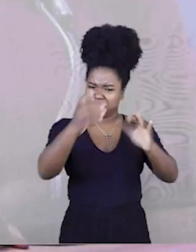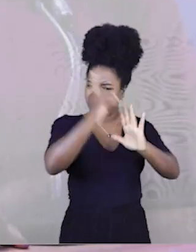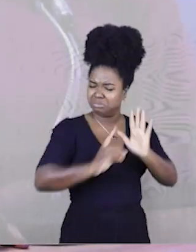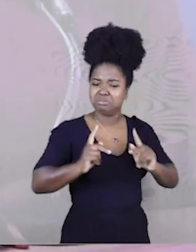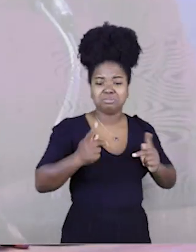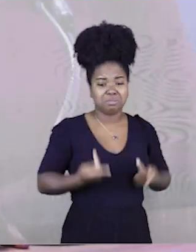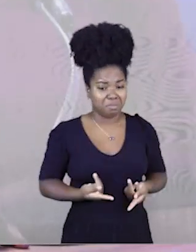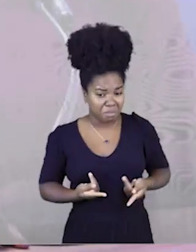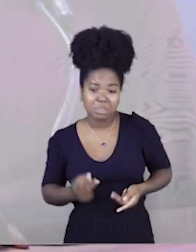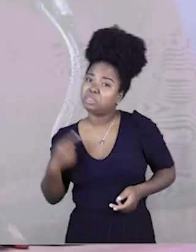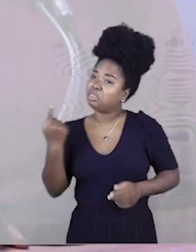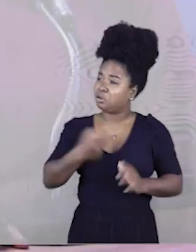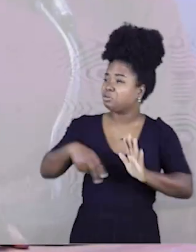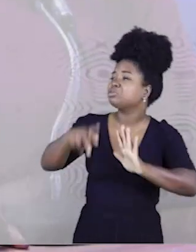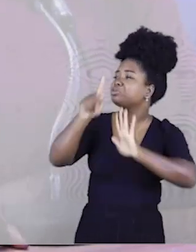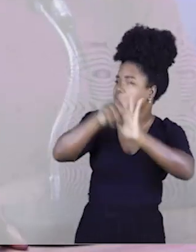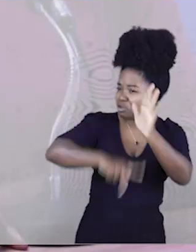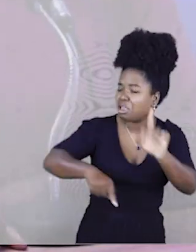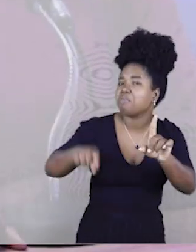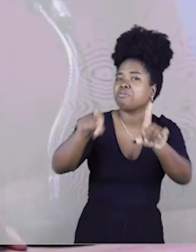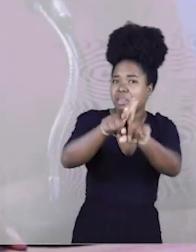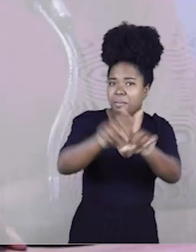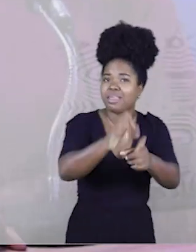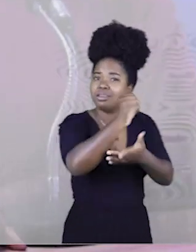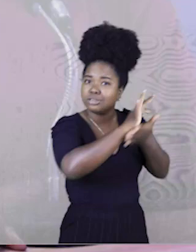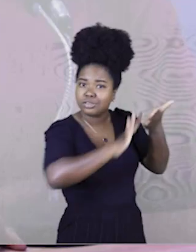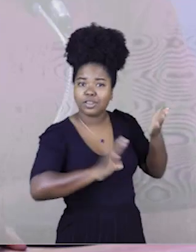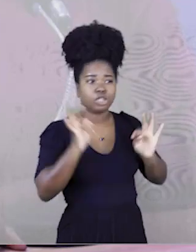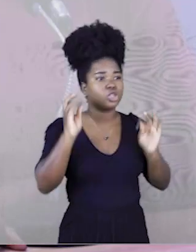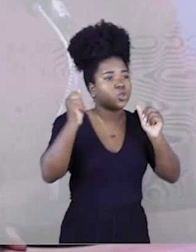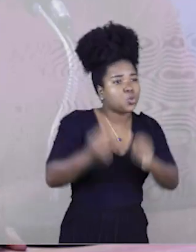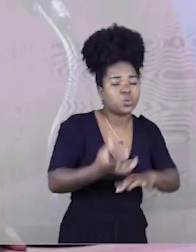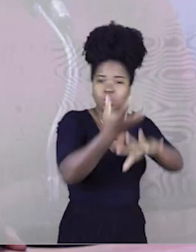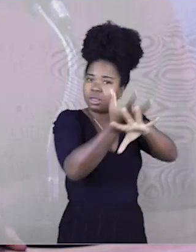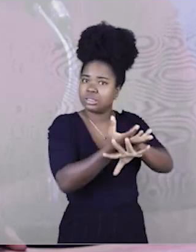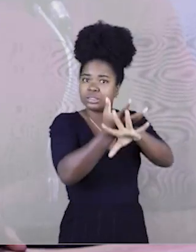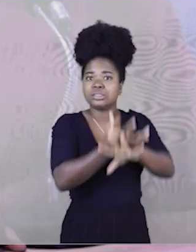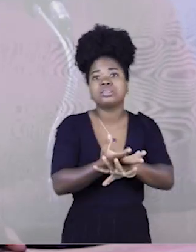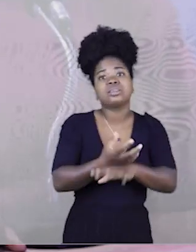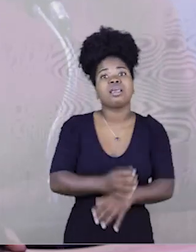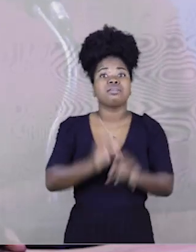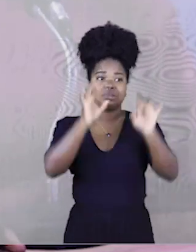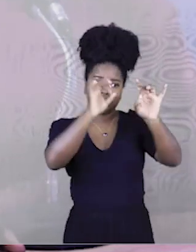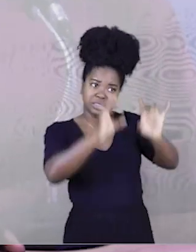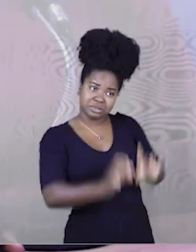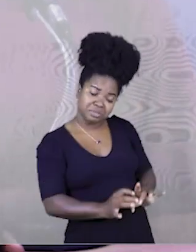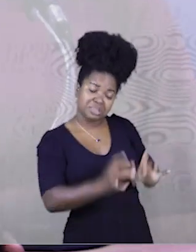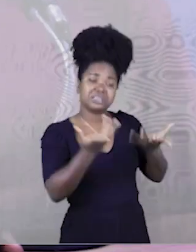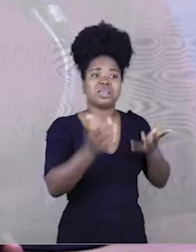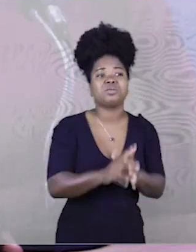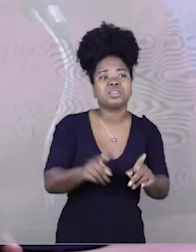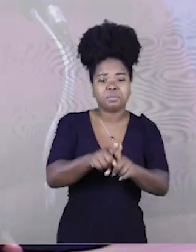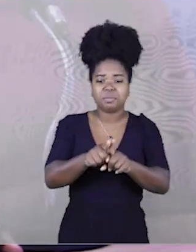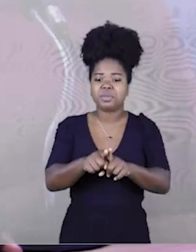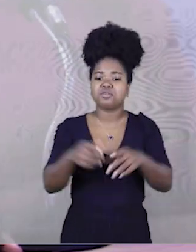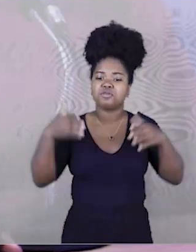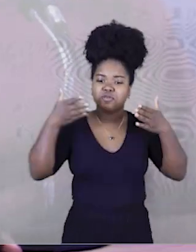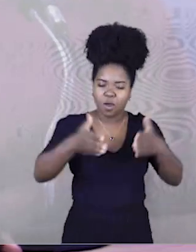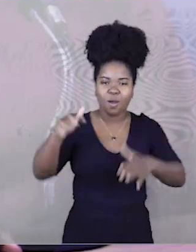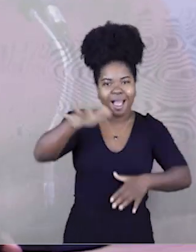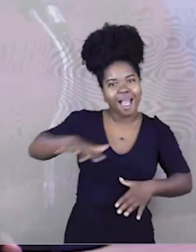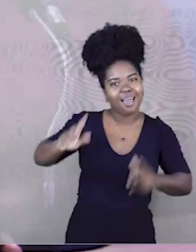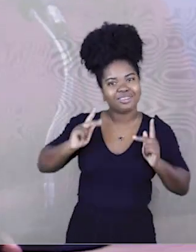nossos projetos integradores, através de todas as matérias, mas geralmente com foco principal ali na matéria de humanas, que é sociologia